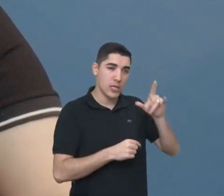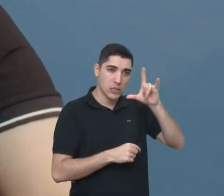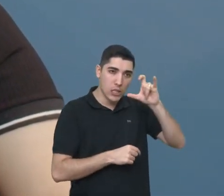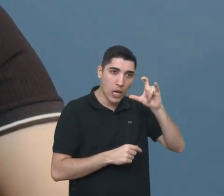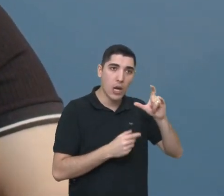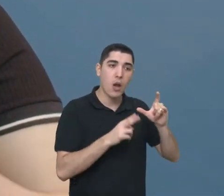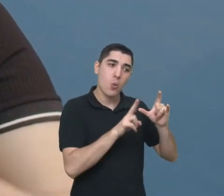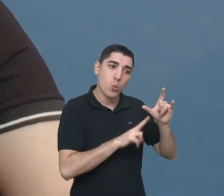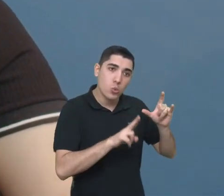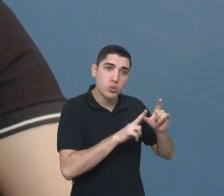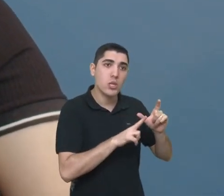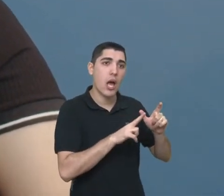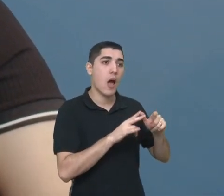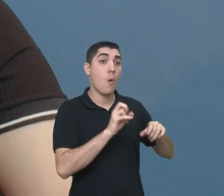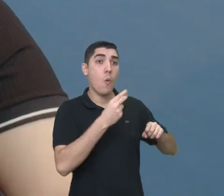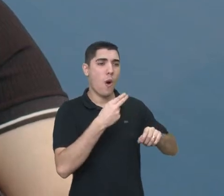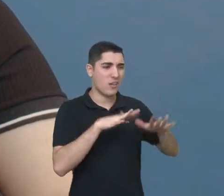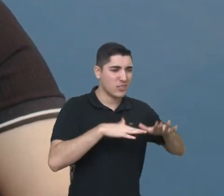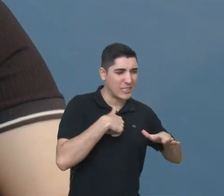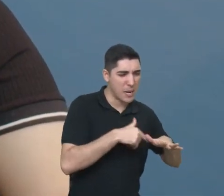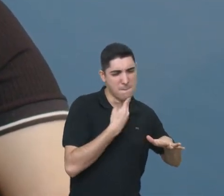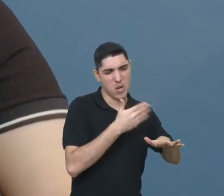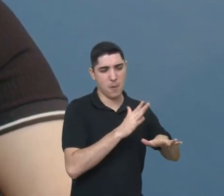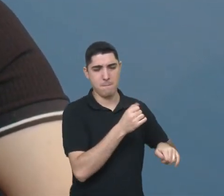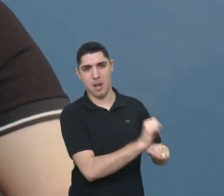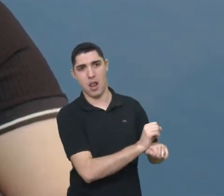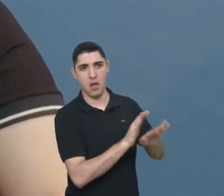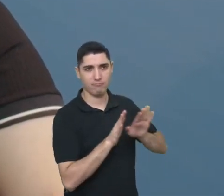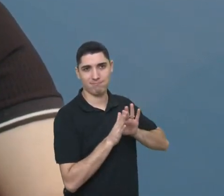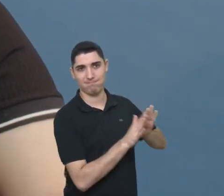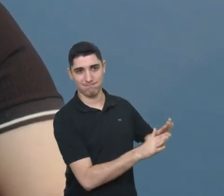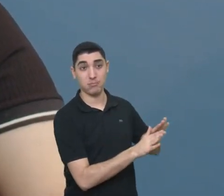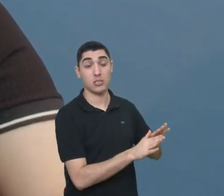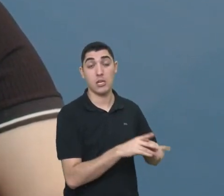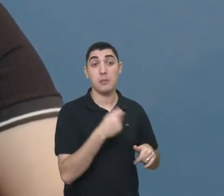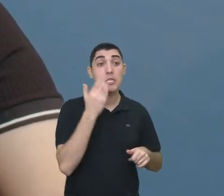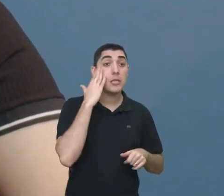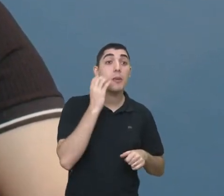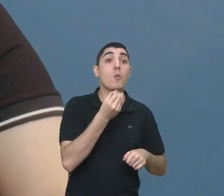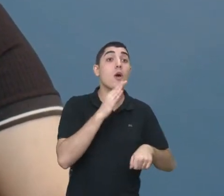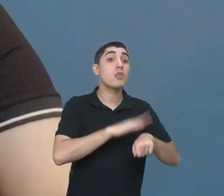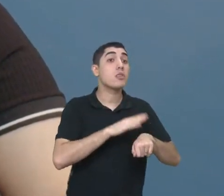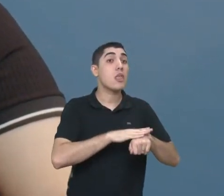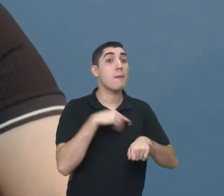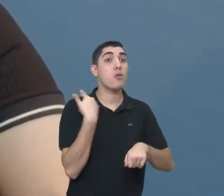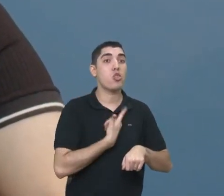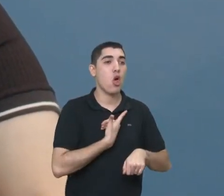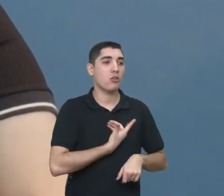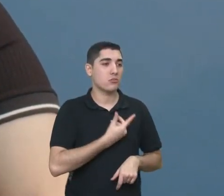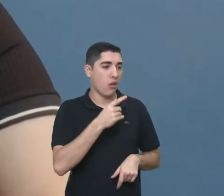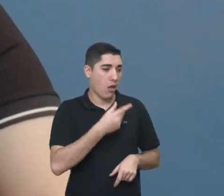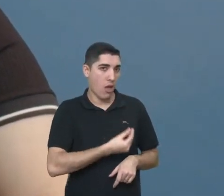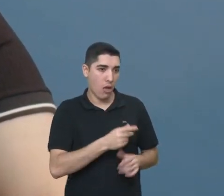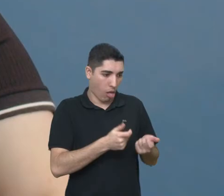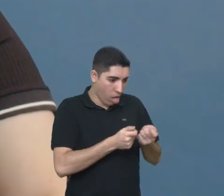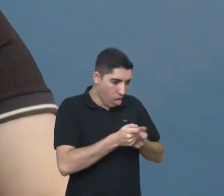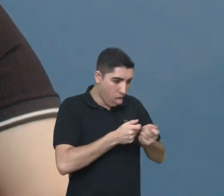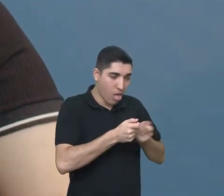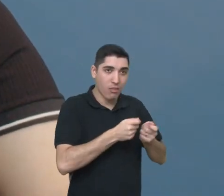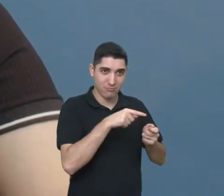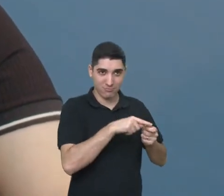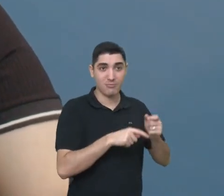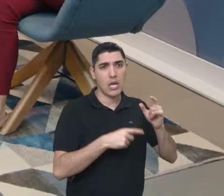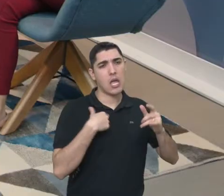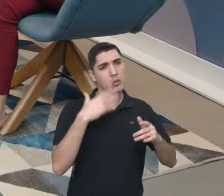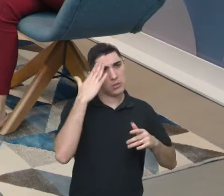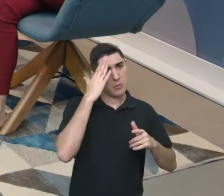Instagram, né? Saber a hora de parar. Hoje a gente consegue ter uma noção da quantidade de tempo que a gente fica online na plataforma. Eu tenho